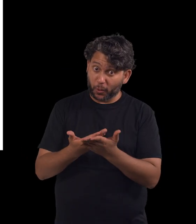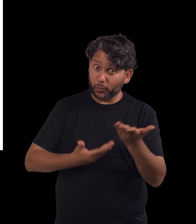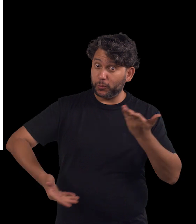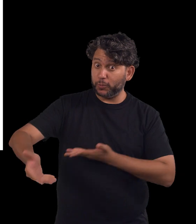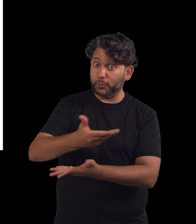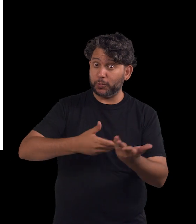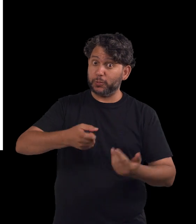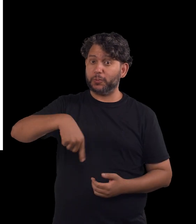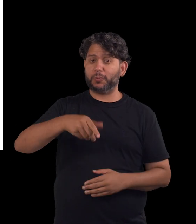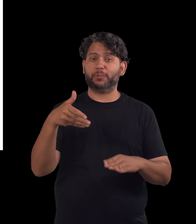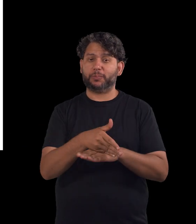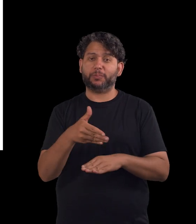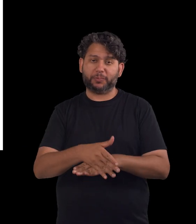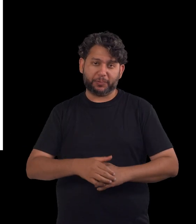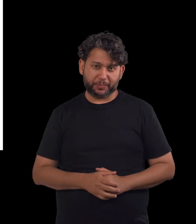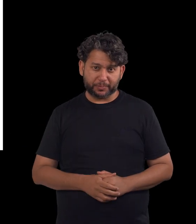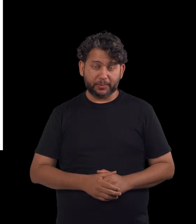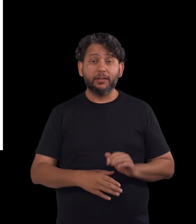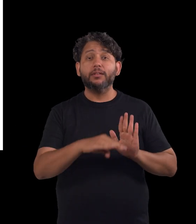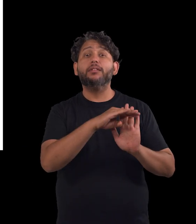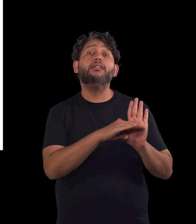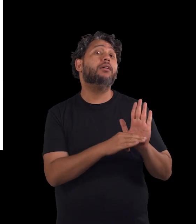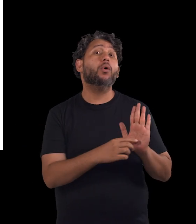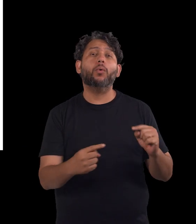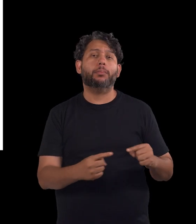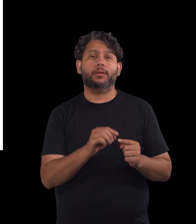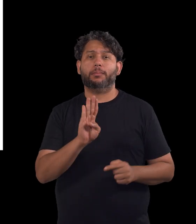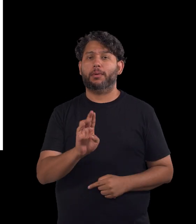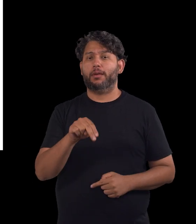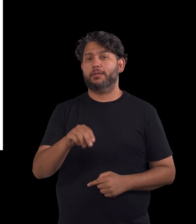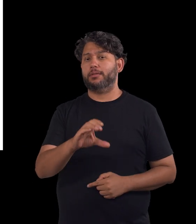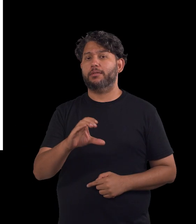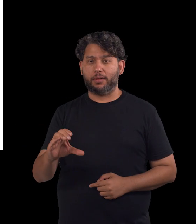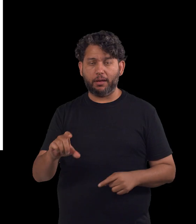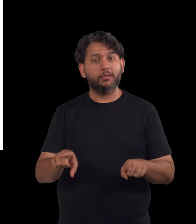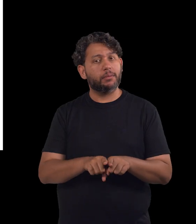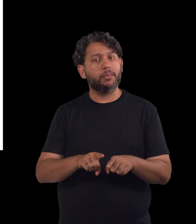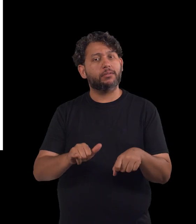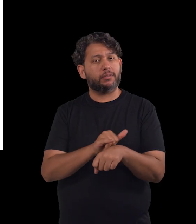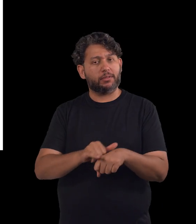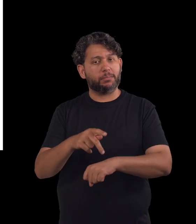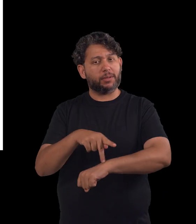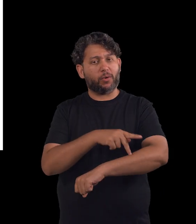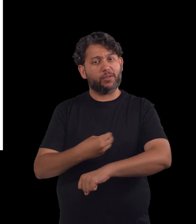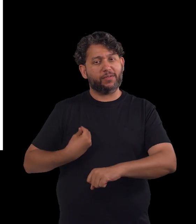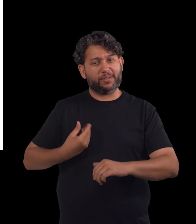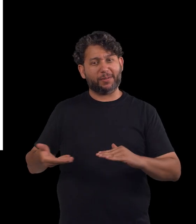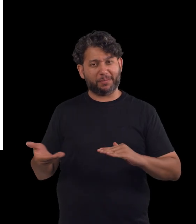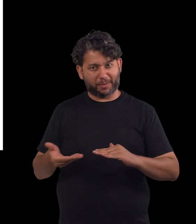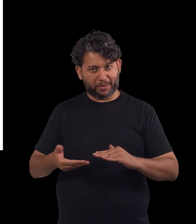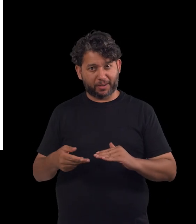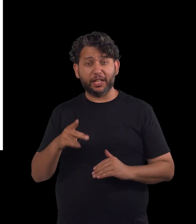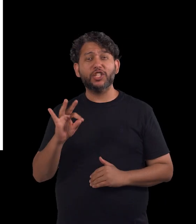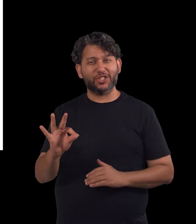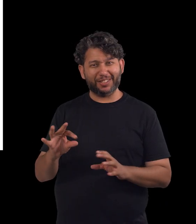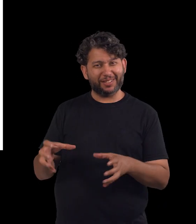comunidade escolar. Inspirado pelas diretrizes da BNCC e pelas tendências pedagógicas contemporâneas,